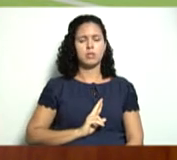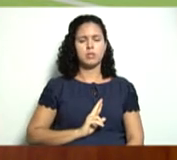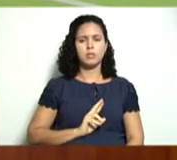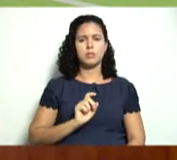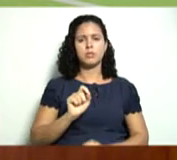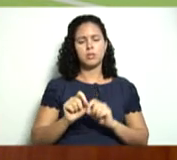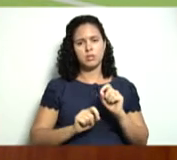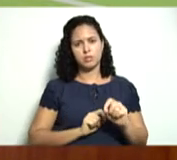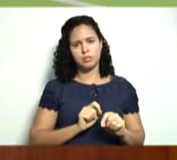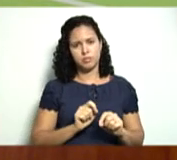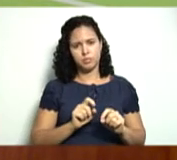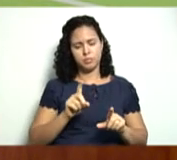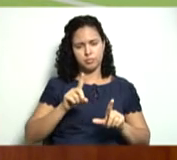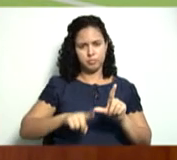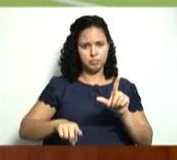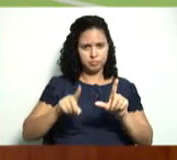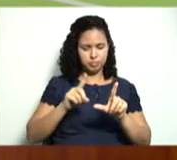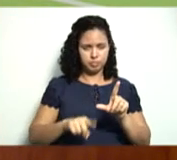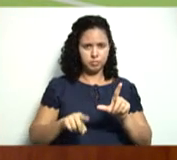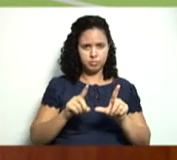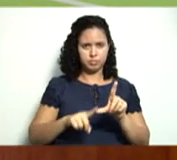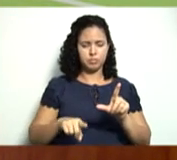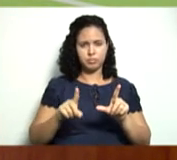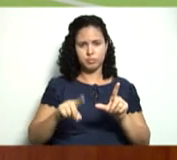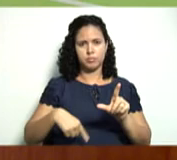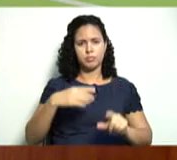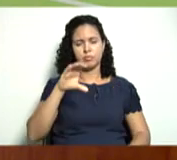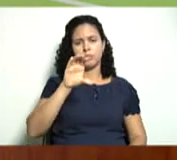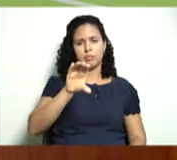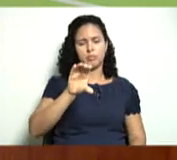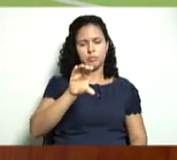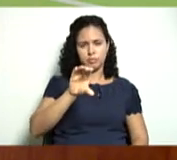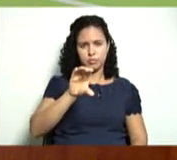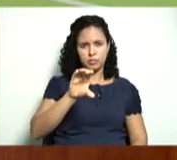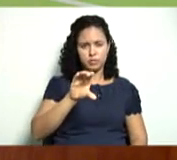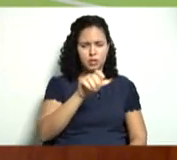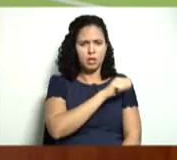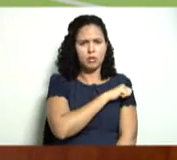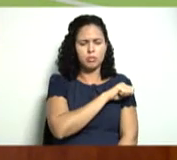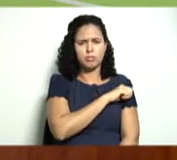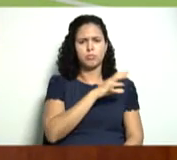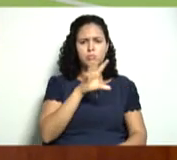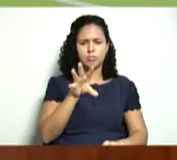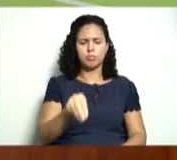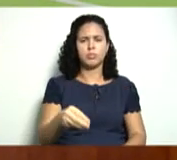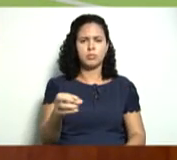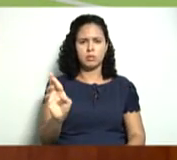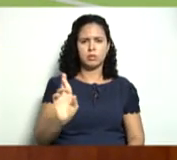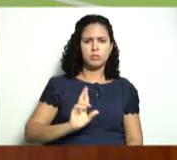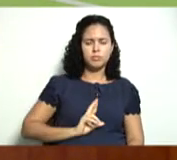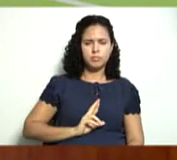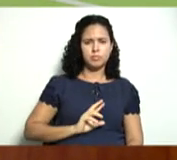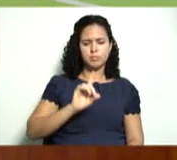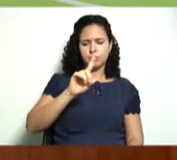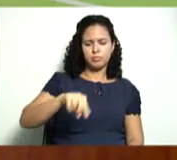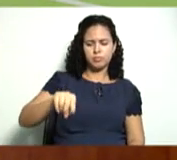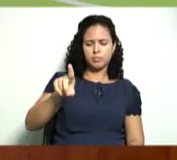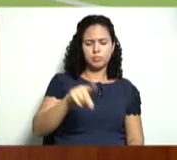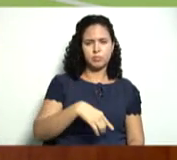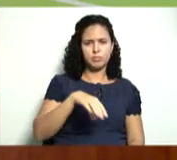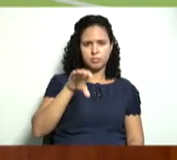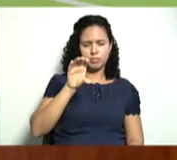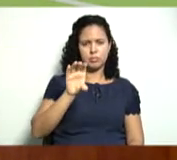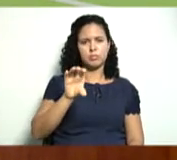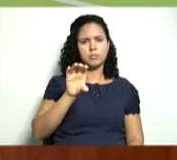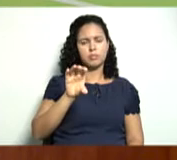questão é a alternativa c na maioria dos alunos volta e o marca alternativas e que é